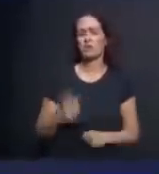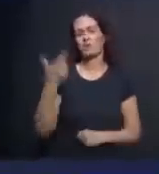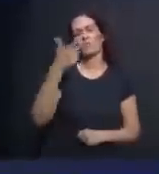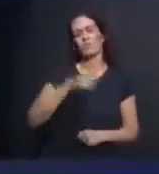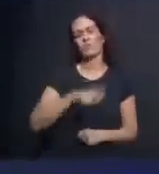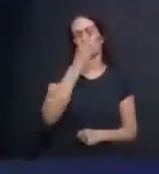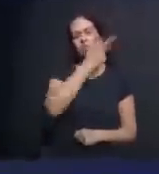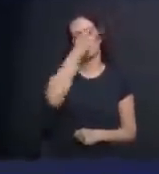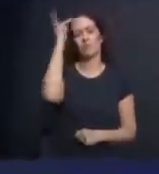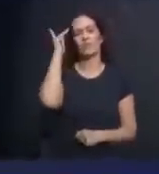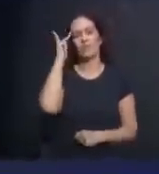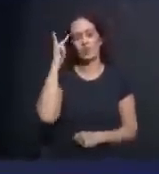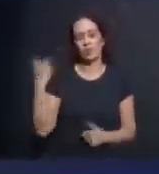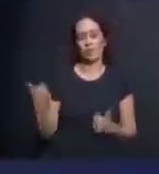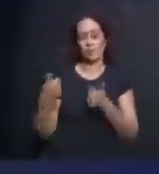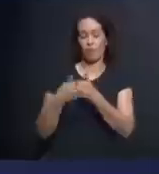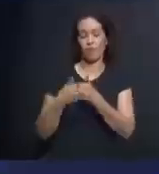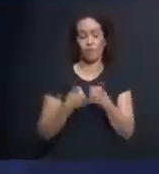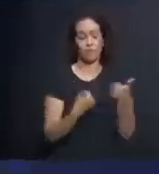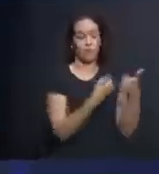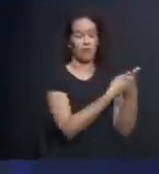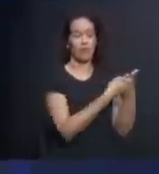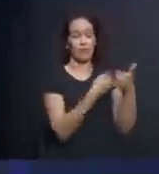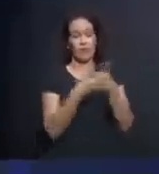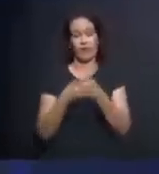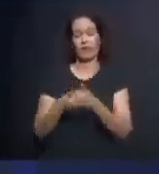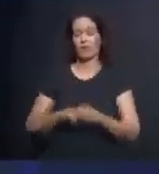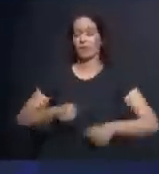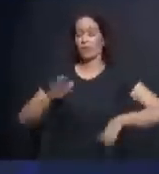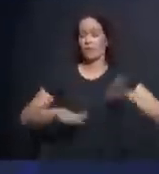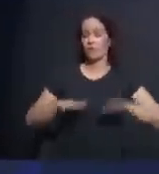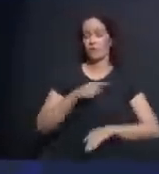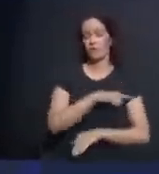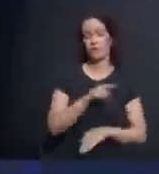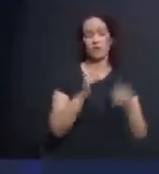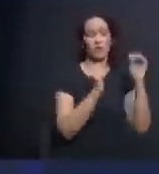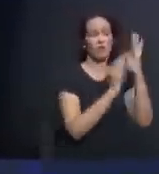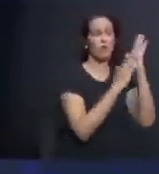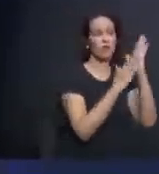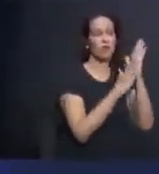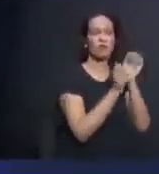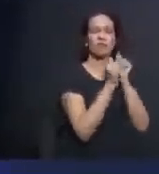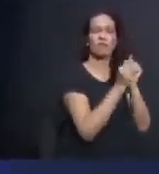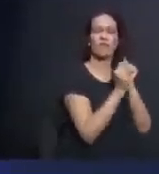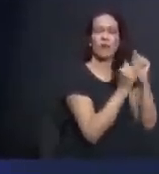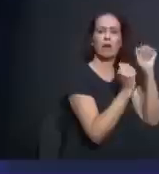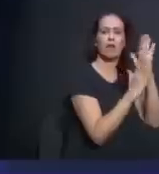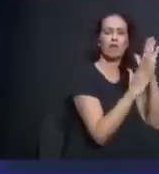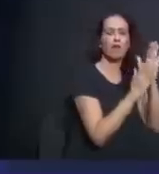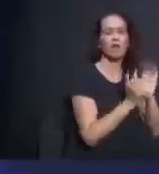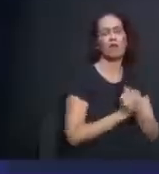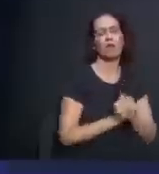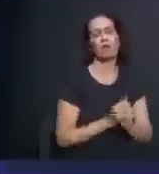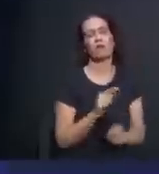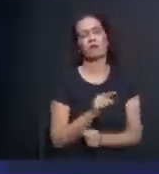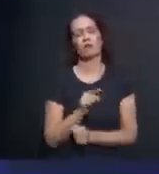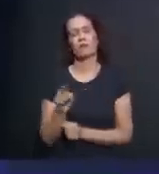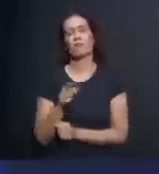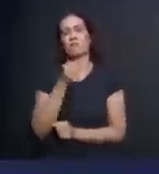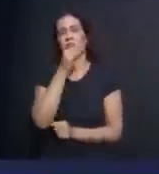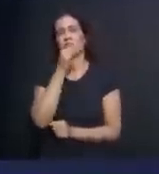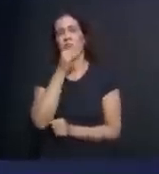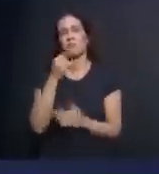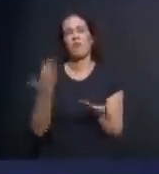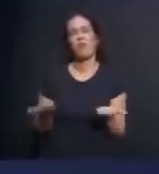de pessoas para perto de você. Quem sabe você é essa pessoa do louvor, que só anda com gente do louvor. Você é gente...